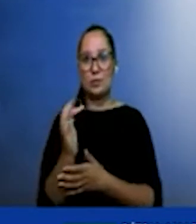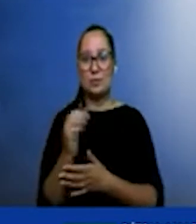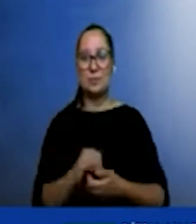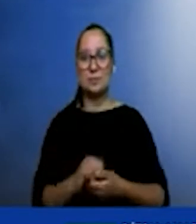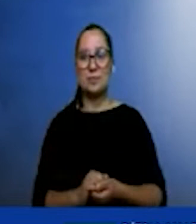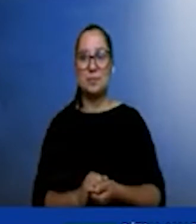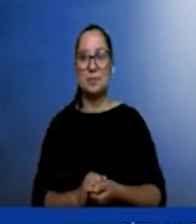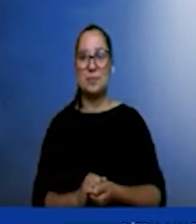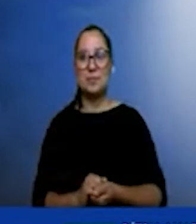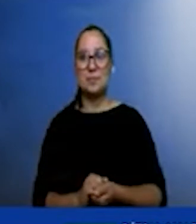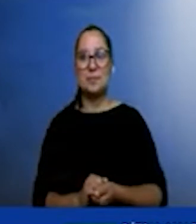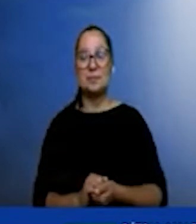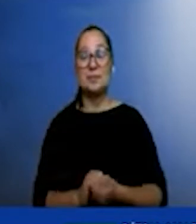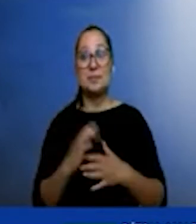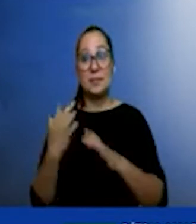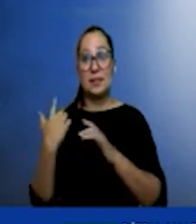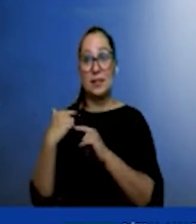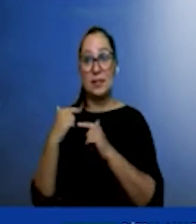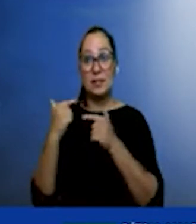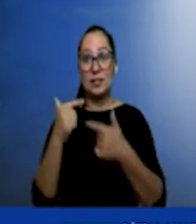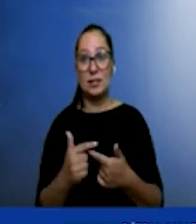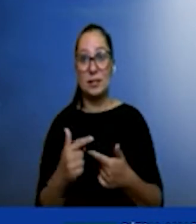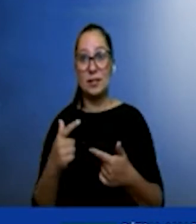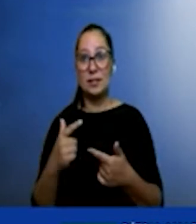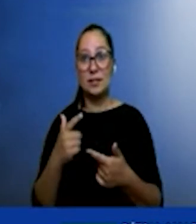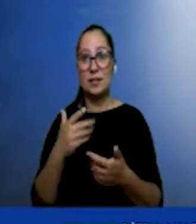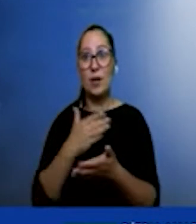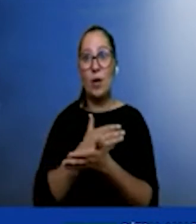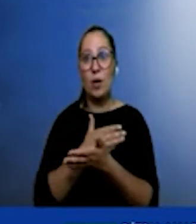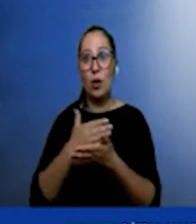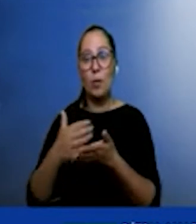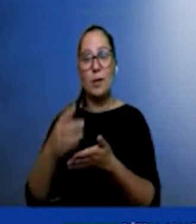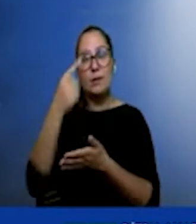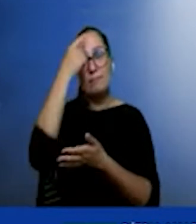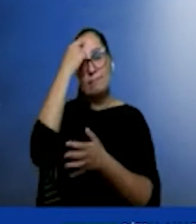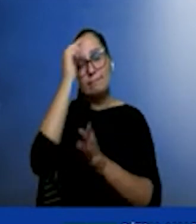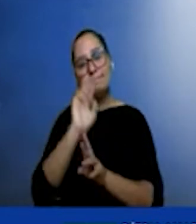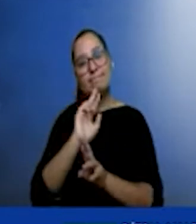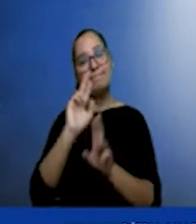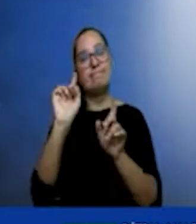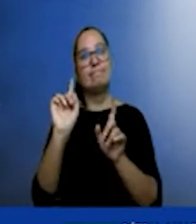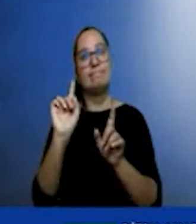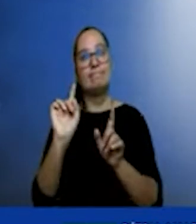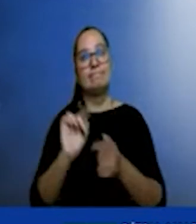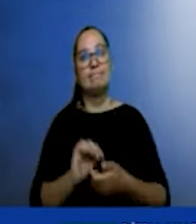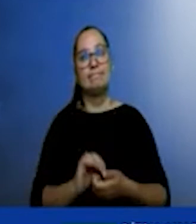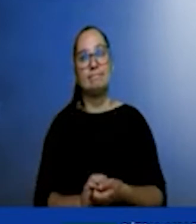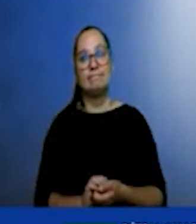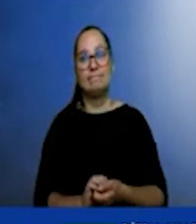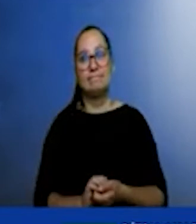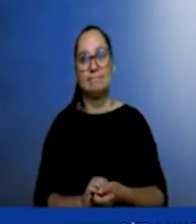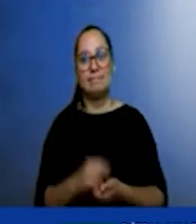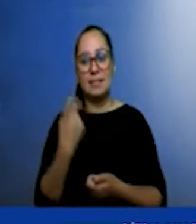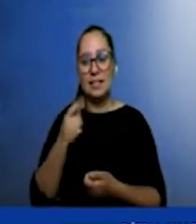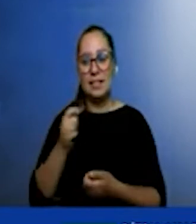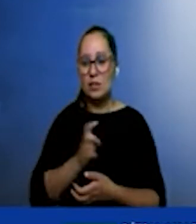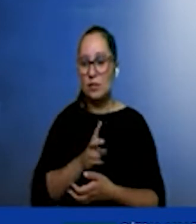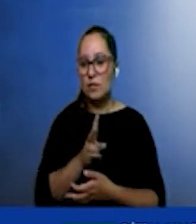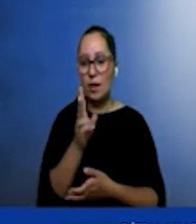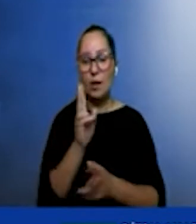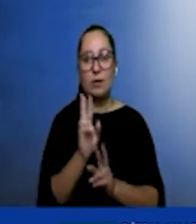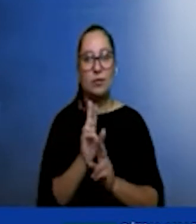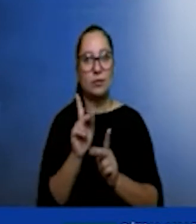novo, essa geração vem de fábrica com chip diferente. Né? O código de valores deles